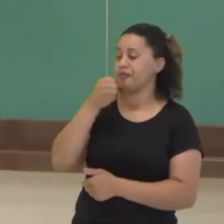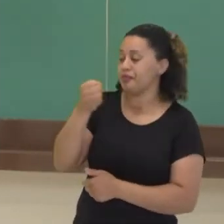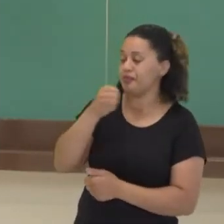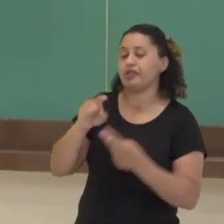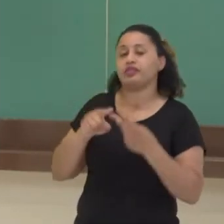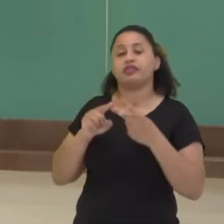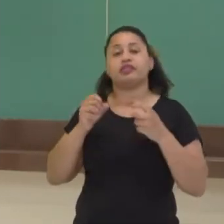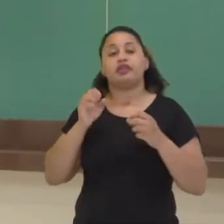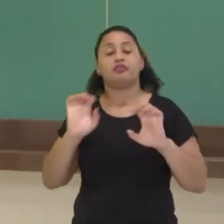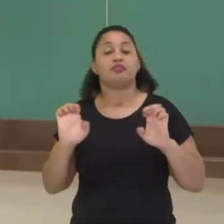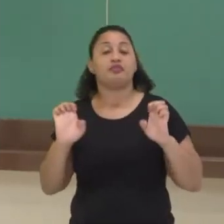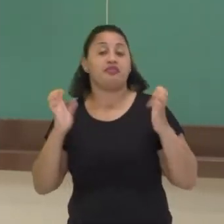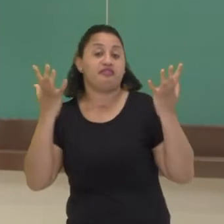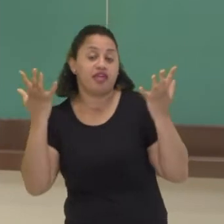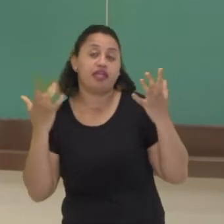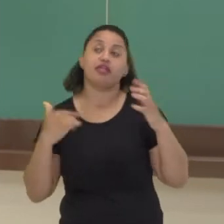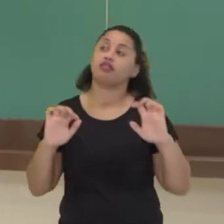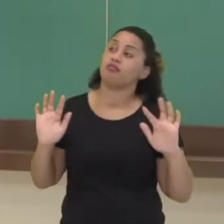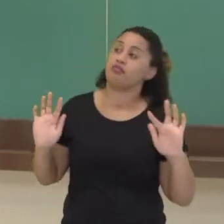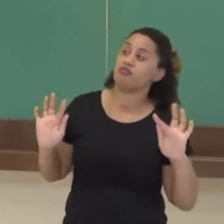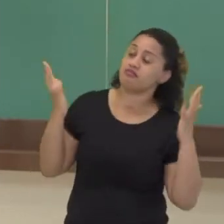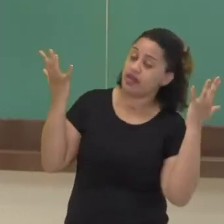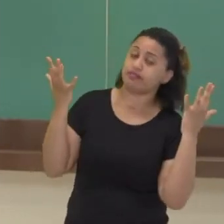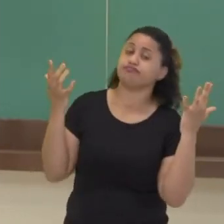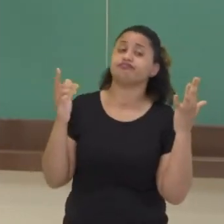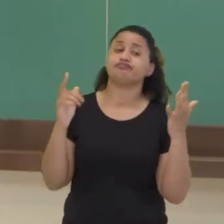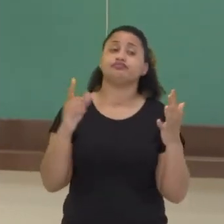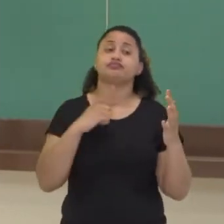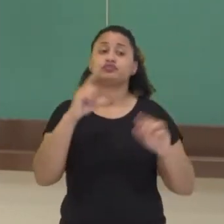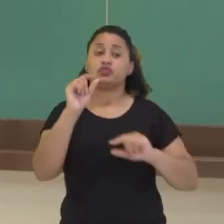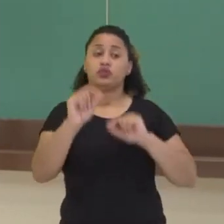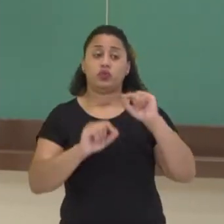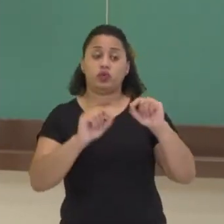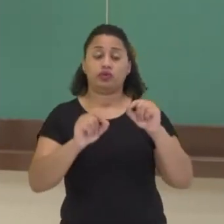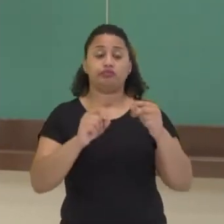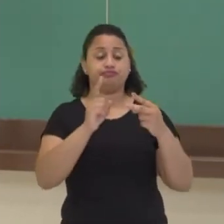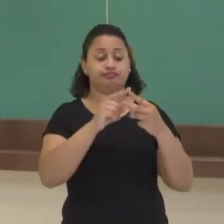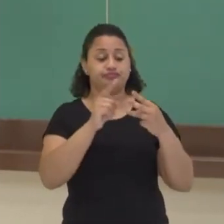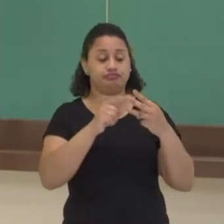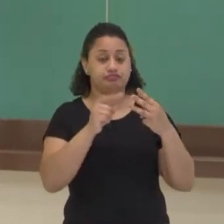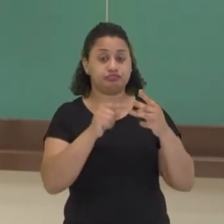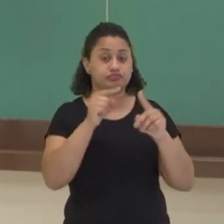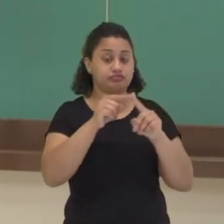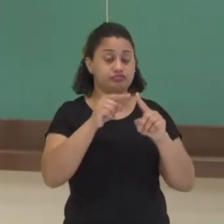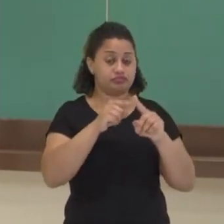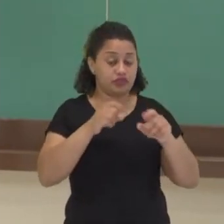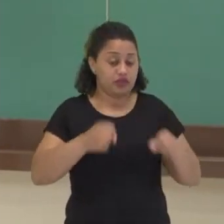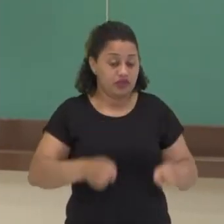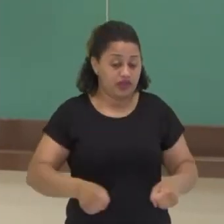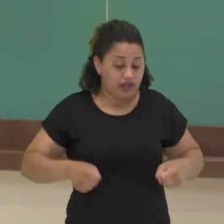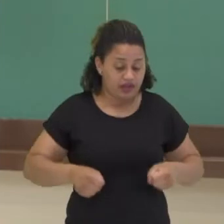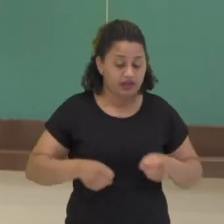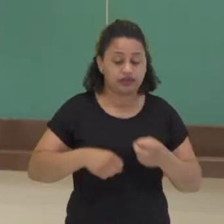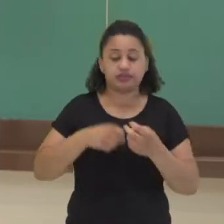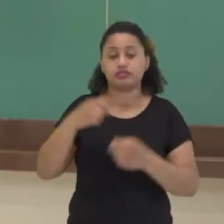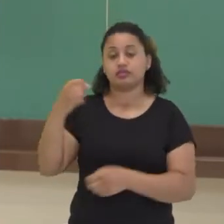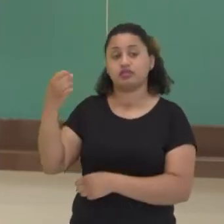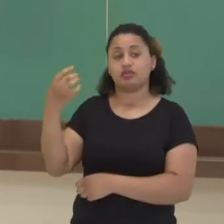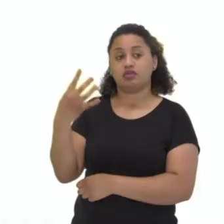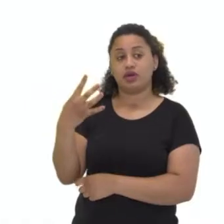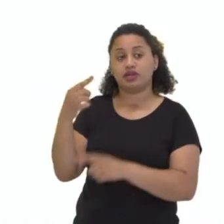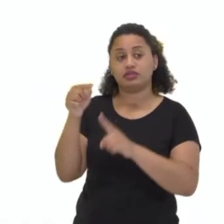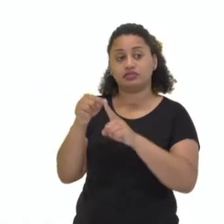evento, para uma festa, e tivesse disponível 3 tipos de calça, 4 tipos de